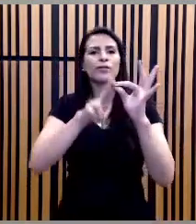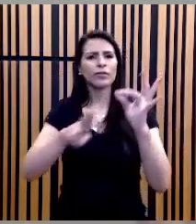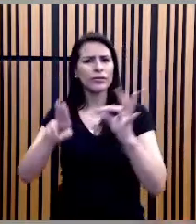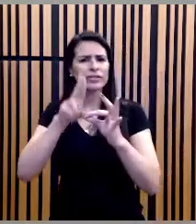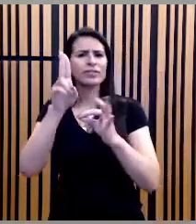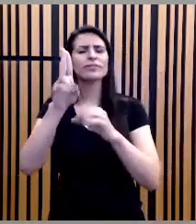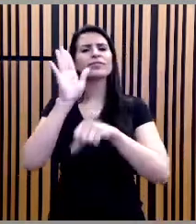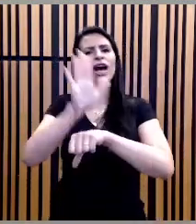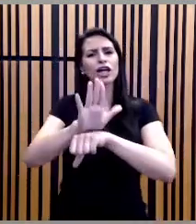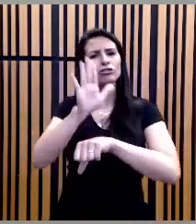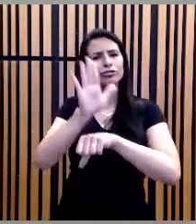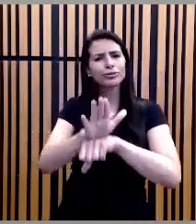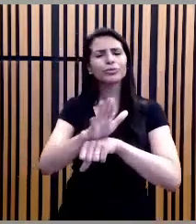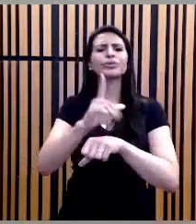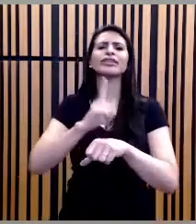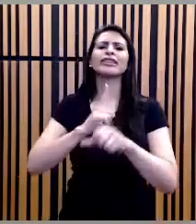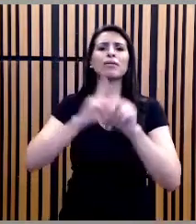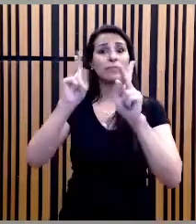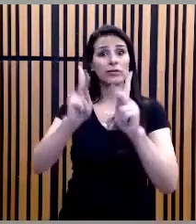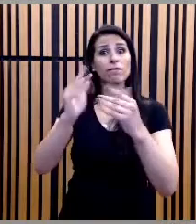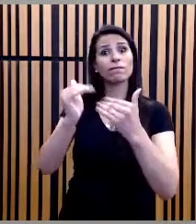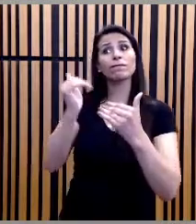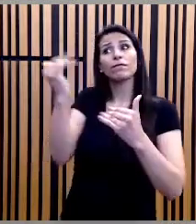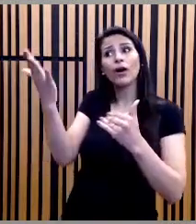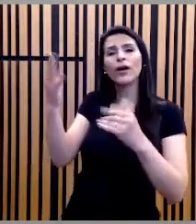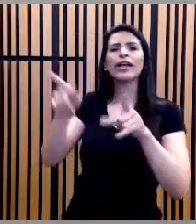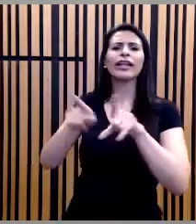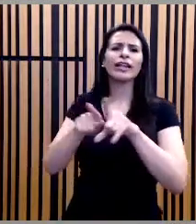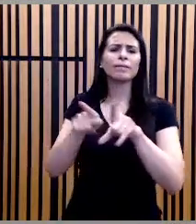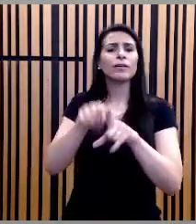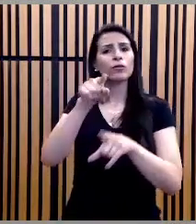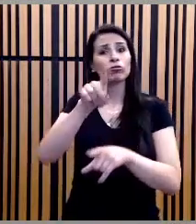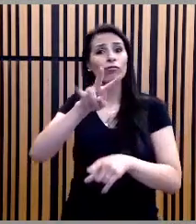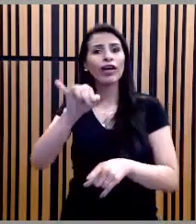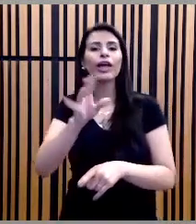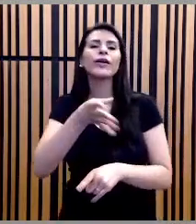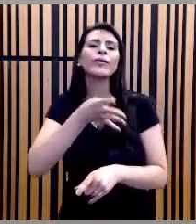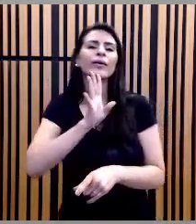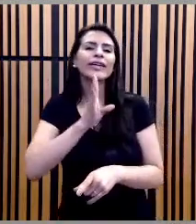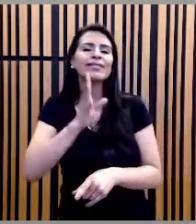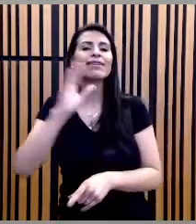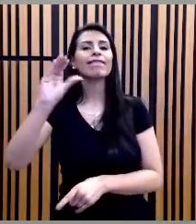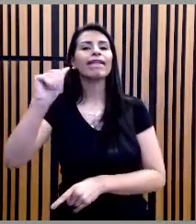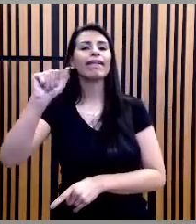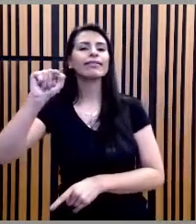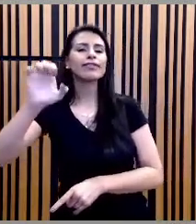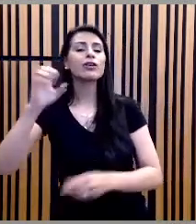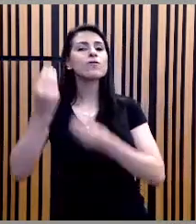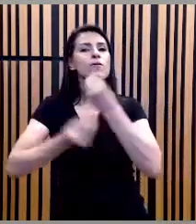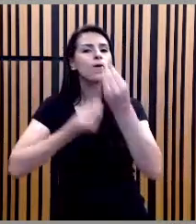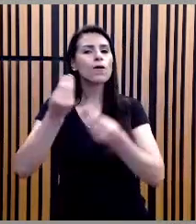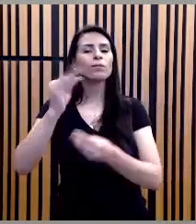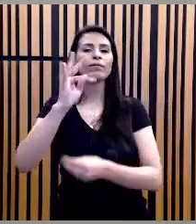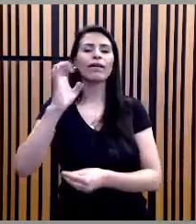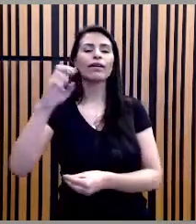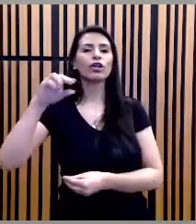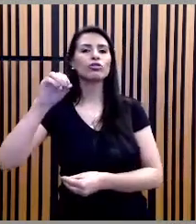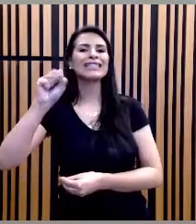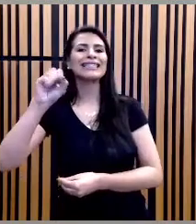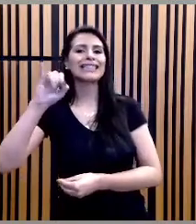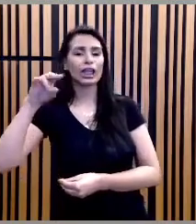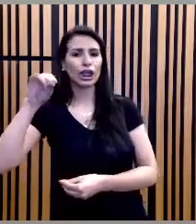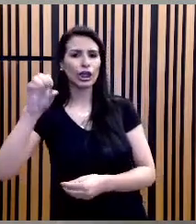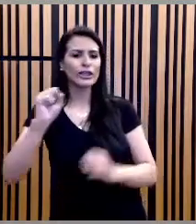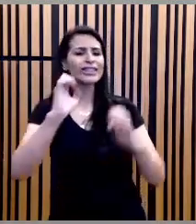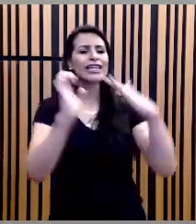mentores, tu vai ter pessoas de fora, tu vai conhecer um pouquinho mais do case do Tecnocinos com as nossas empresas,